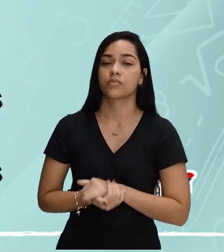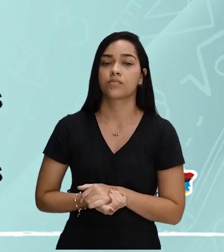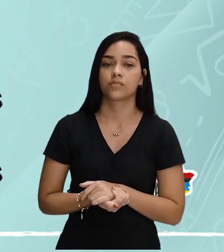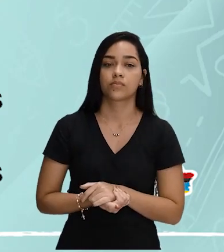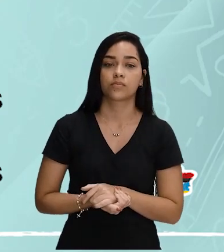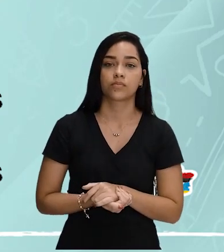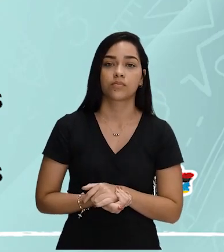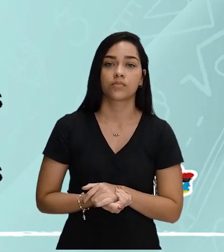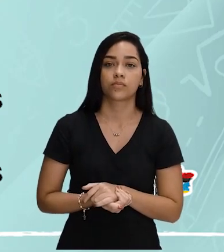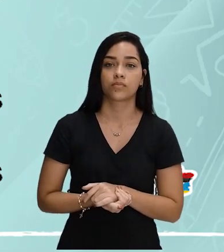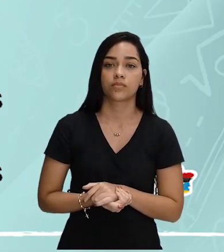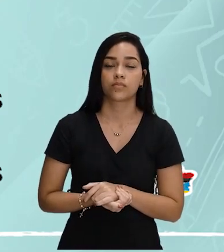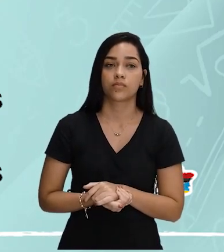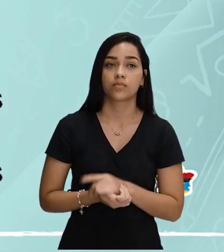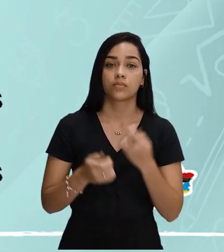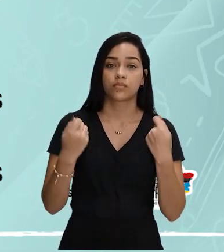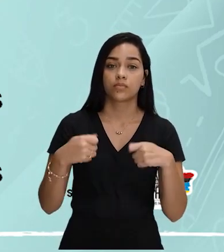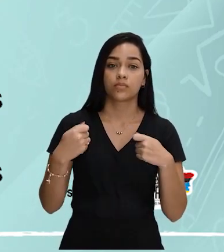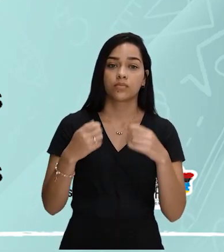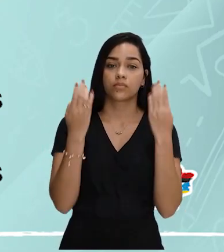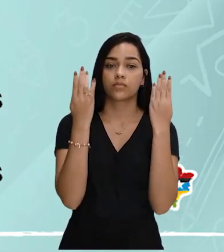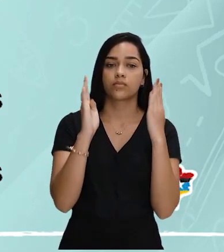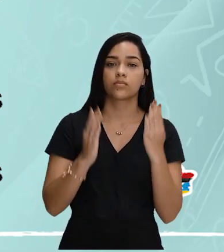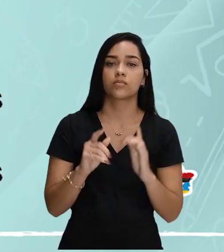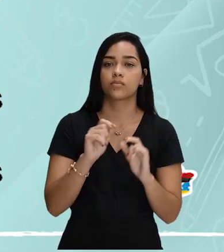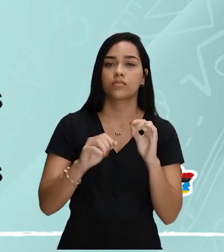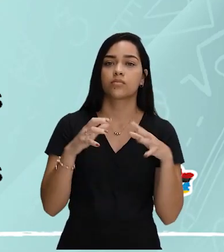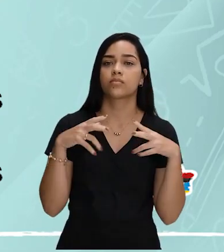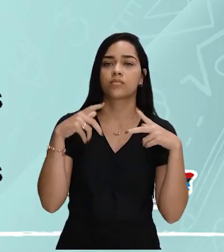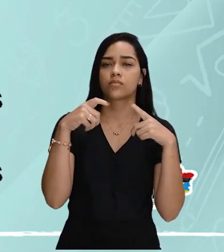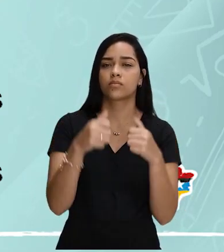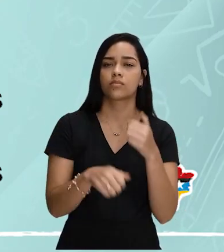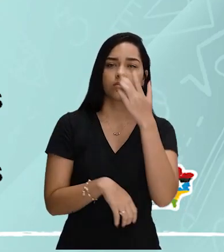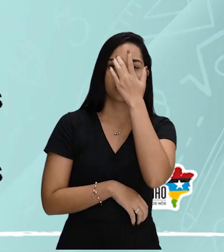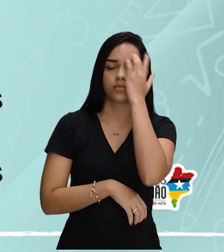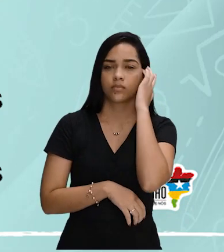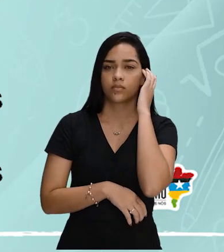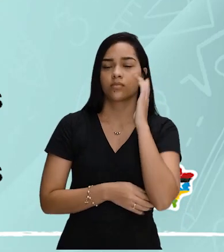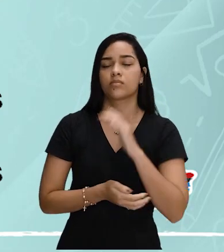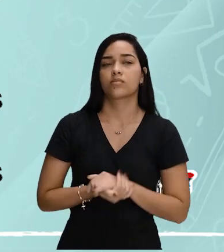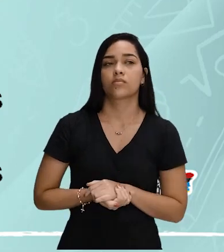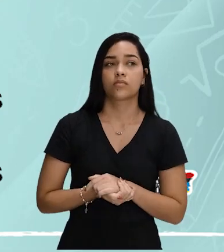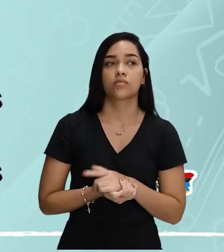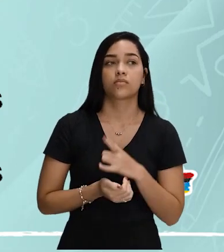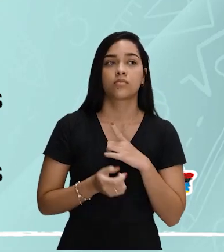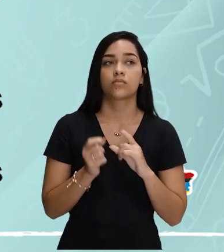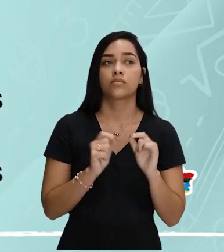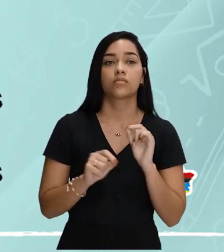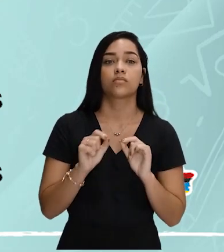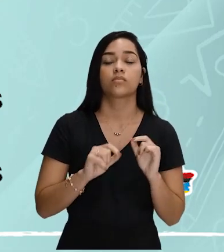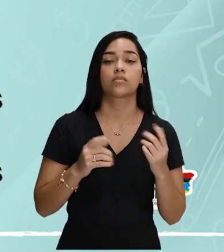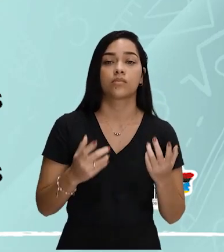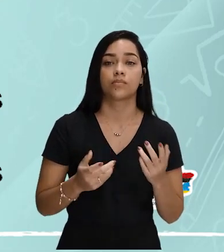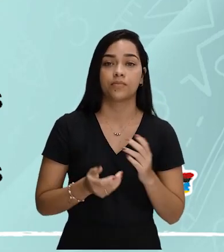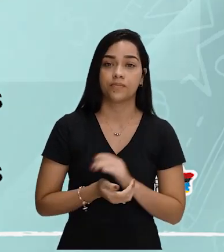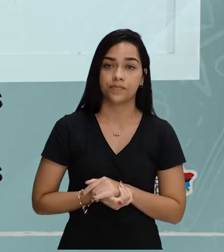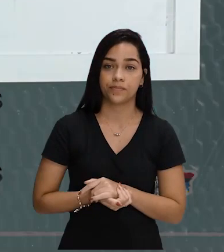questão Olha só primeiro eu tenho que analisar o total de pessoas né Eu tenho um total aqui